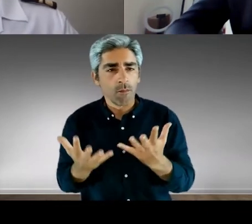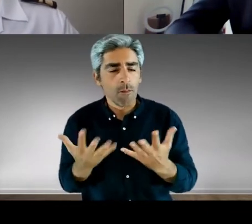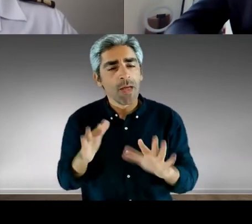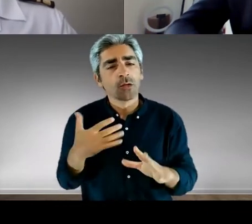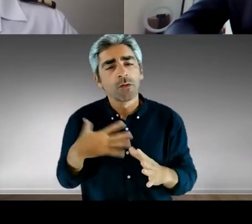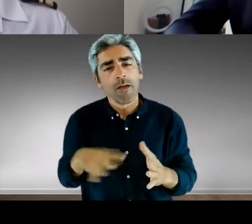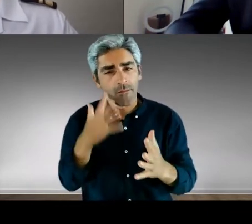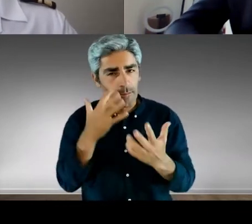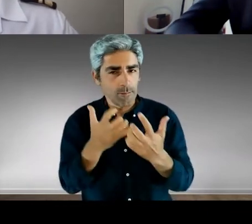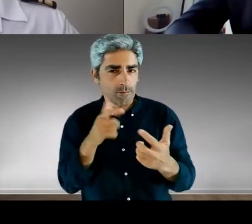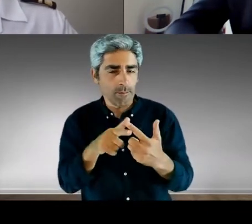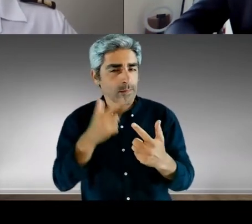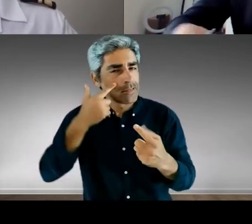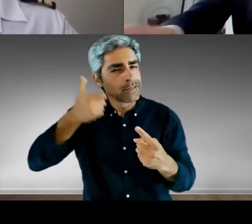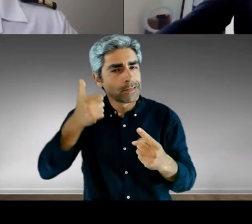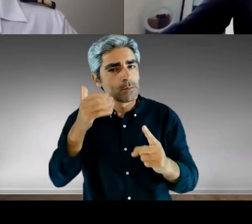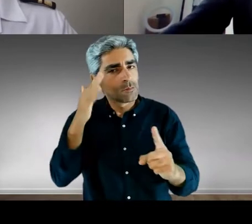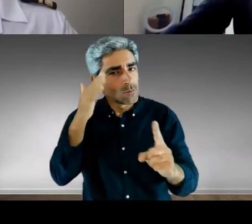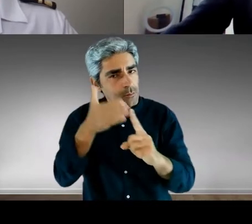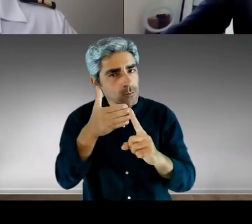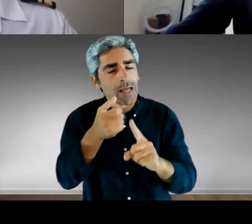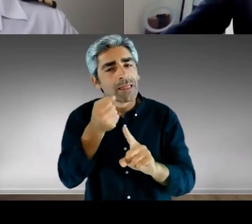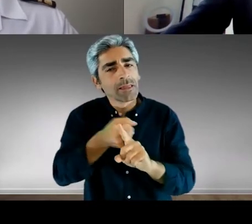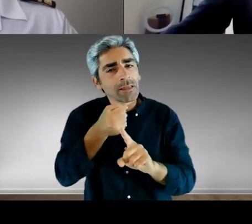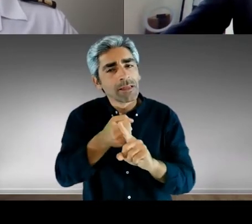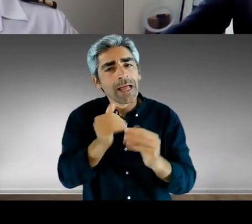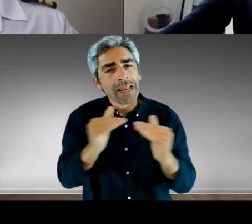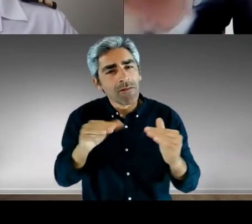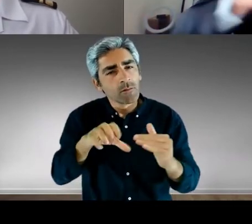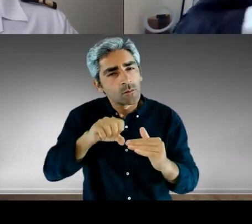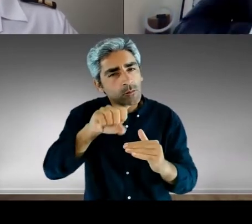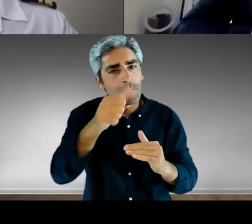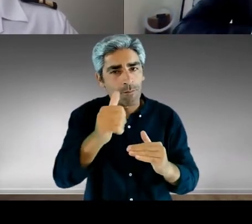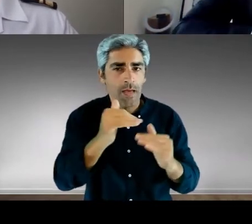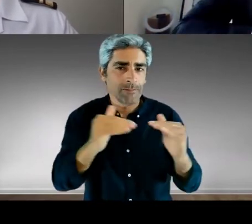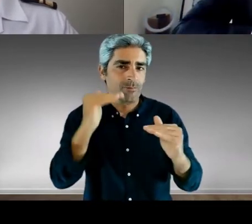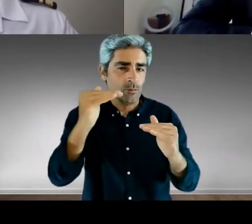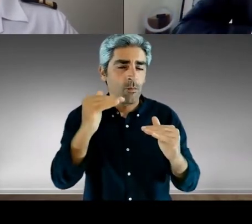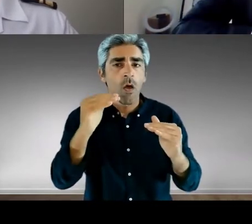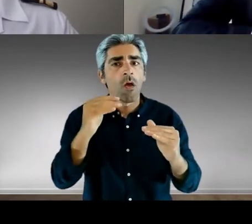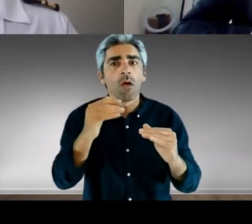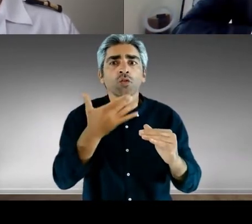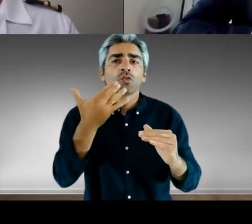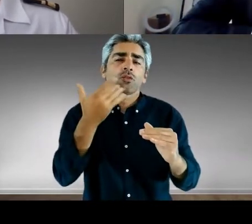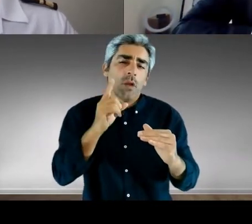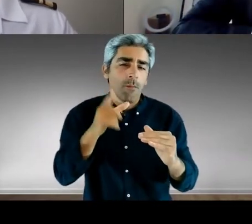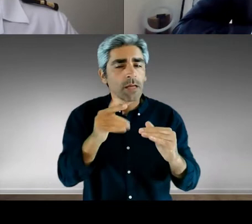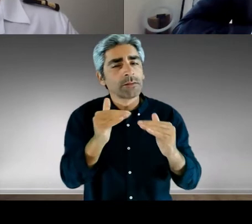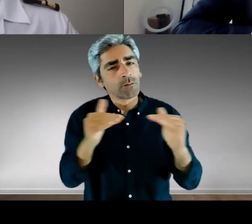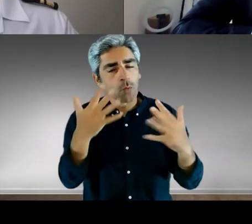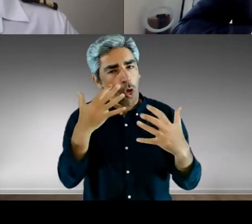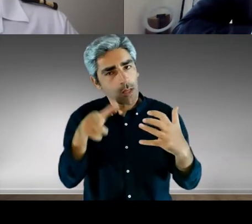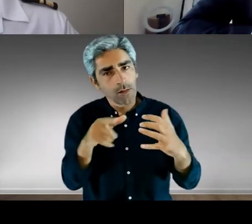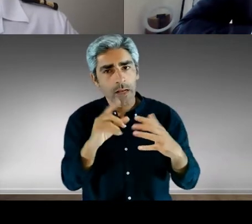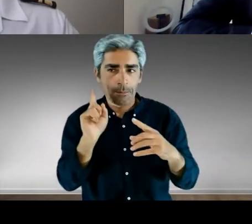assinalava o manter o foco no desempenho, não obsessivo, mas o foco no desempenho. Os padrões de desempenho devem estar